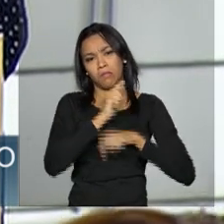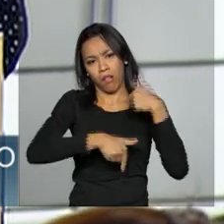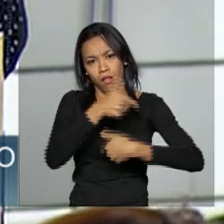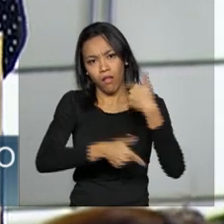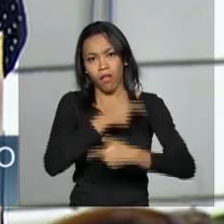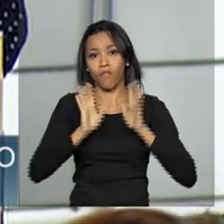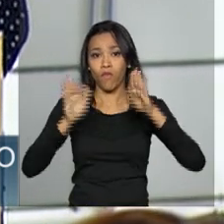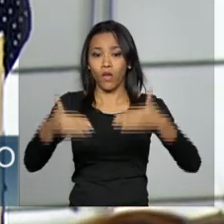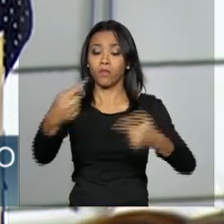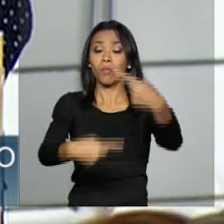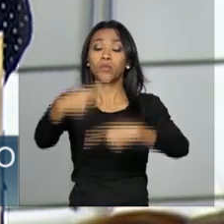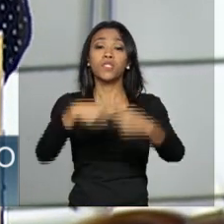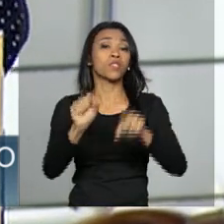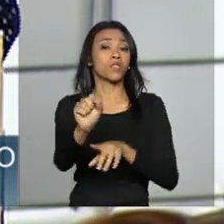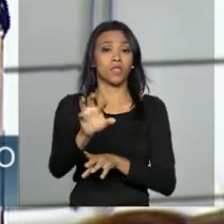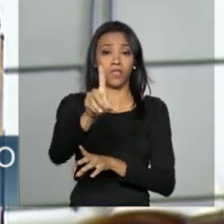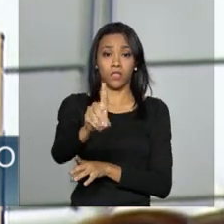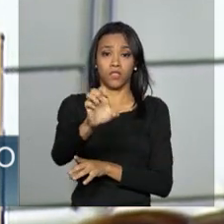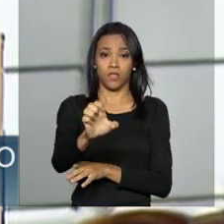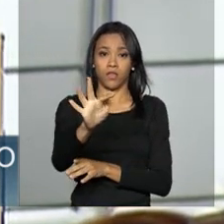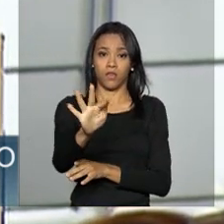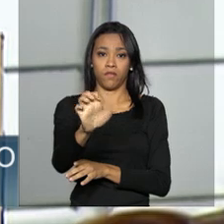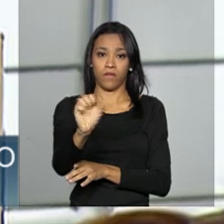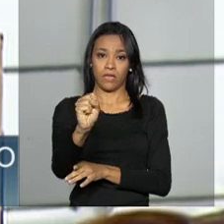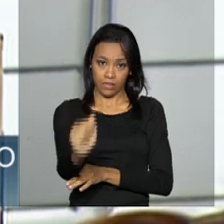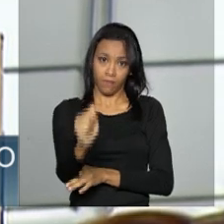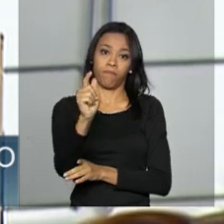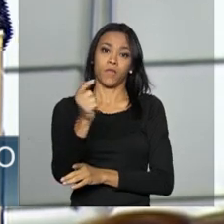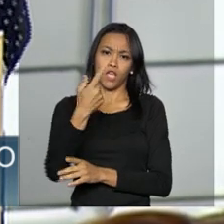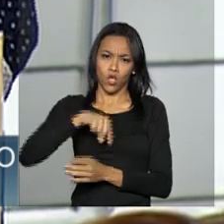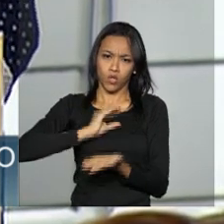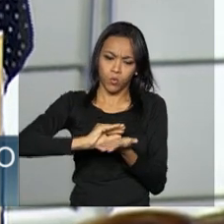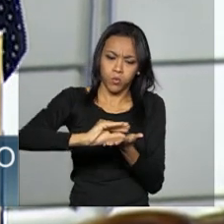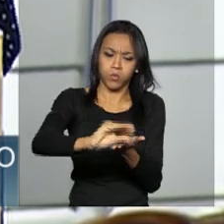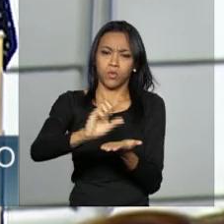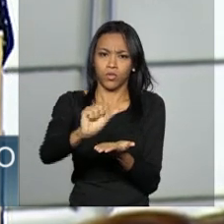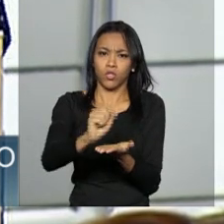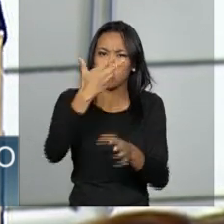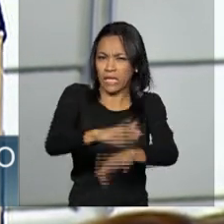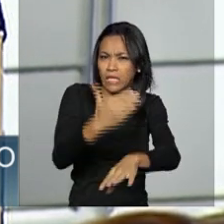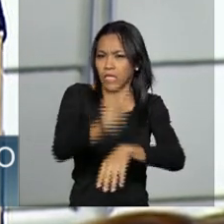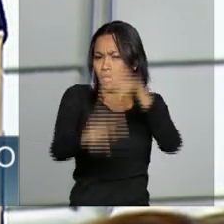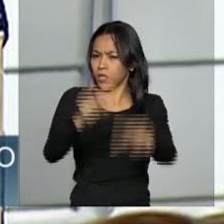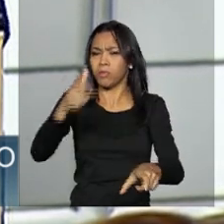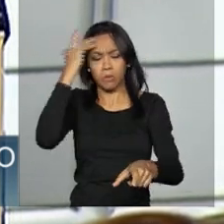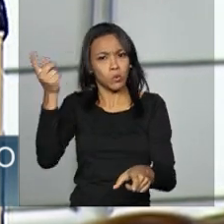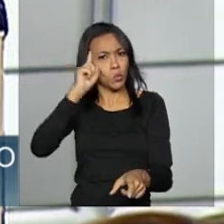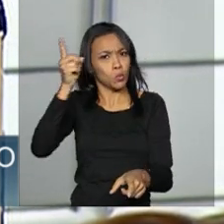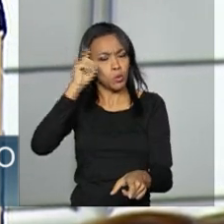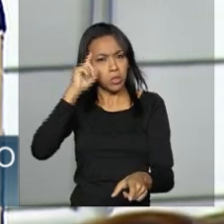nacional de defesa, ao investir em nossas Forças Armadas, que a cada dia se mostram mais eficientes